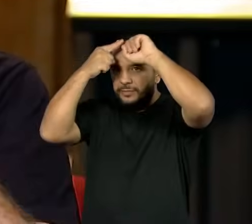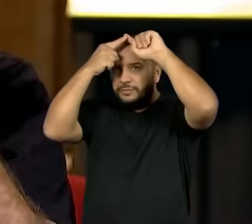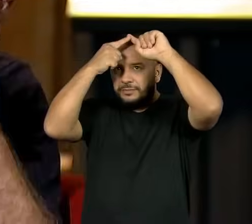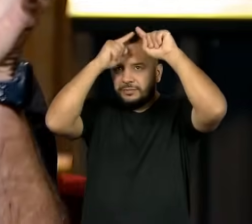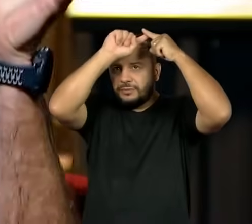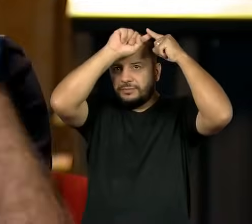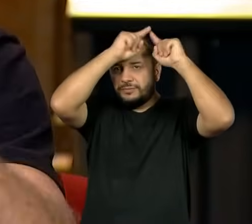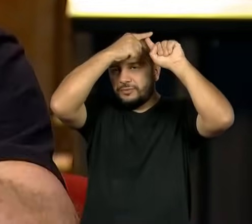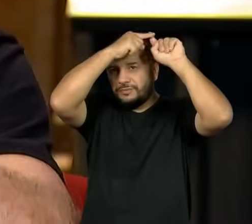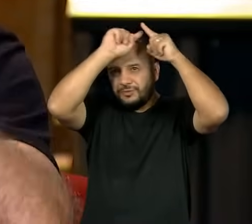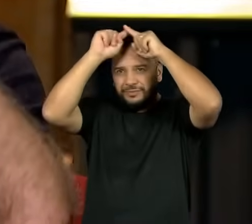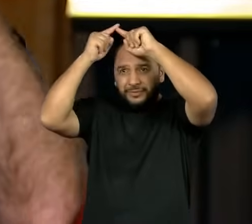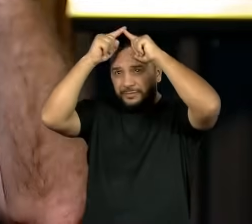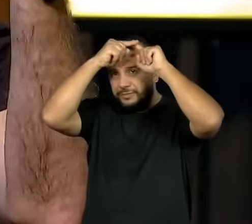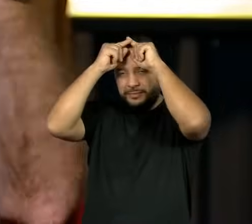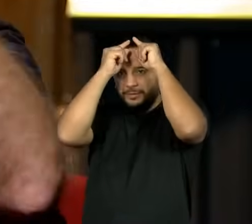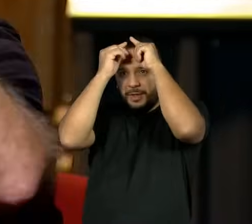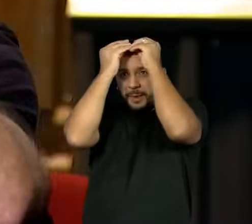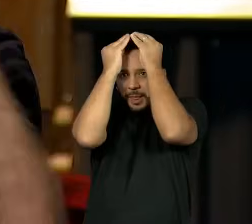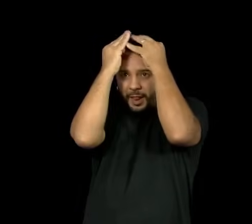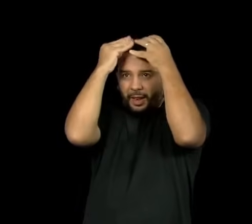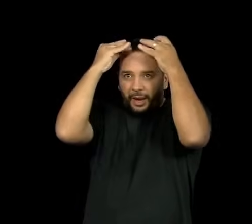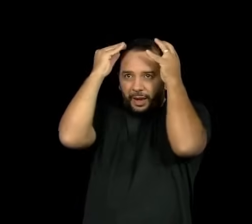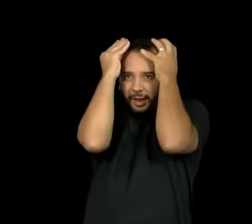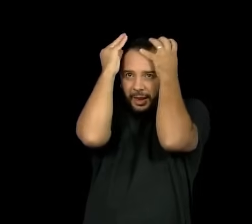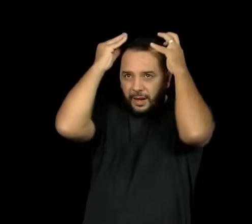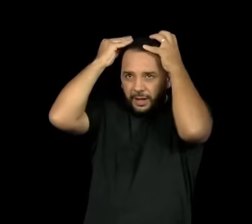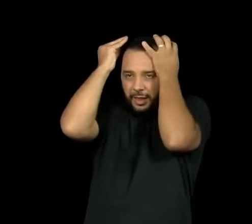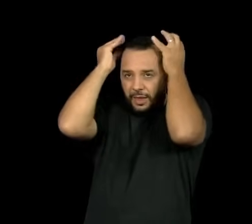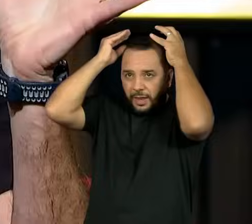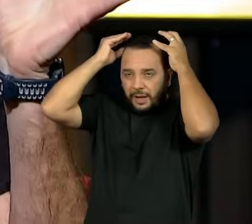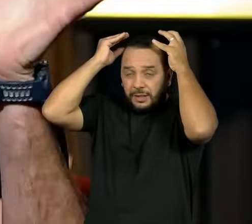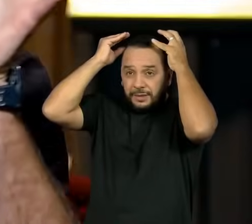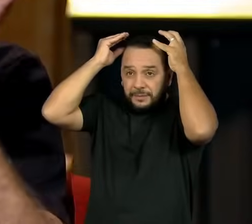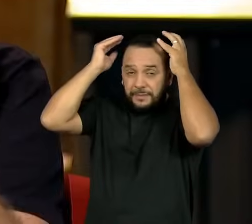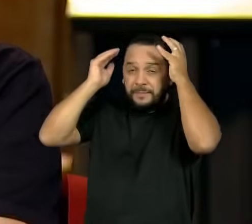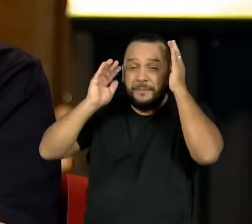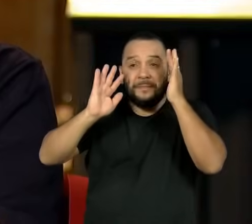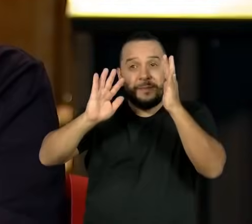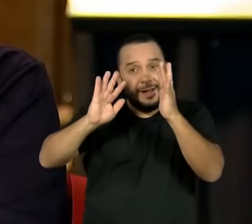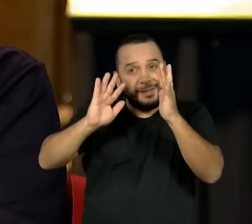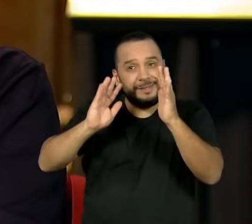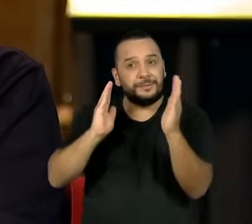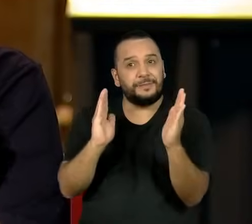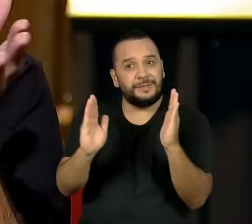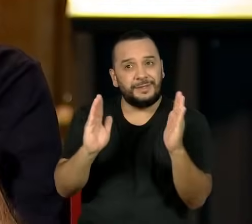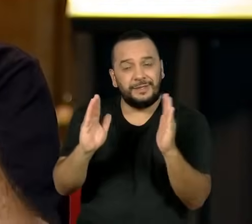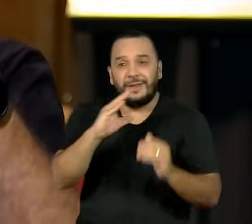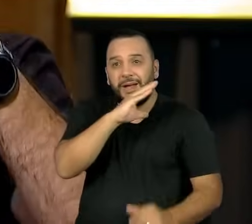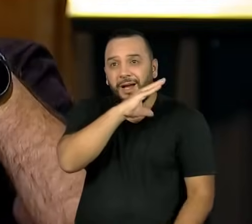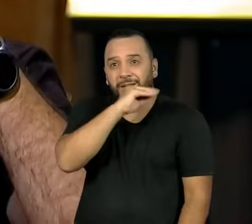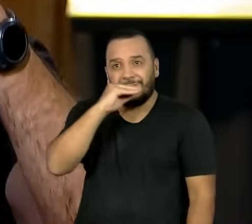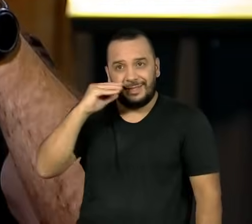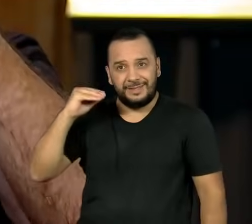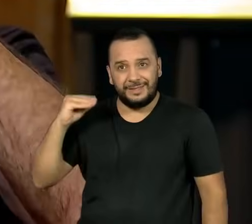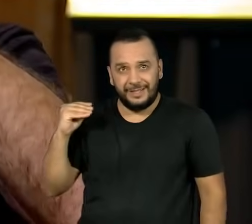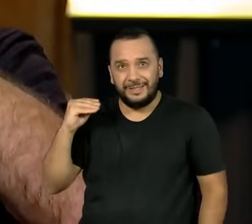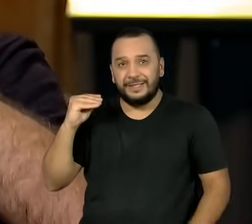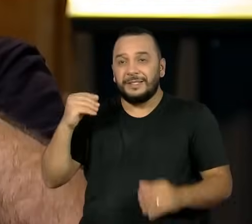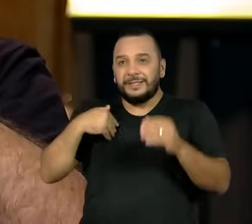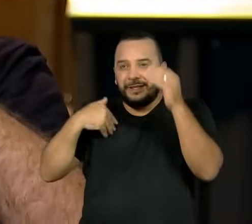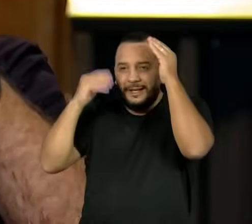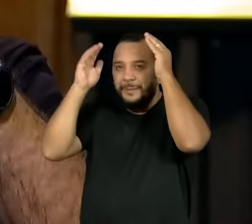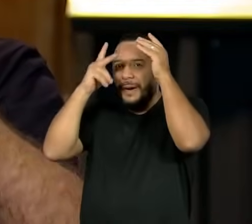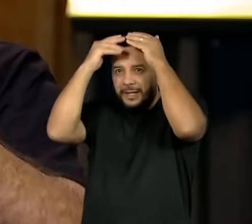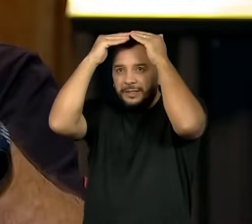várias arborizações que se espalham pelo cérebro inteiro e saem brotando. E aí depois a gente passa quase 20 anos da nossa vida fazendo